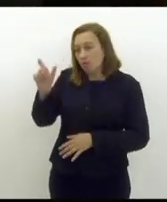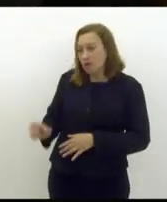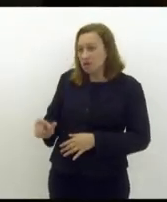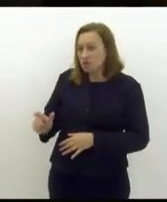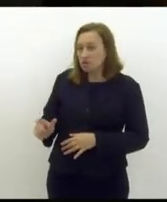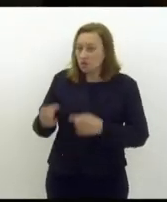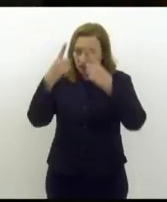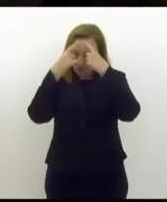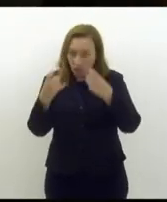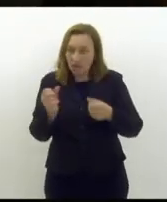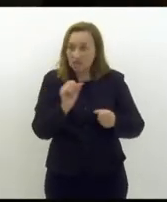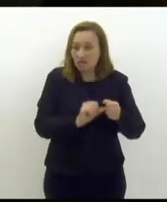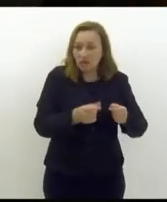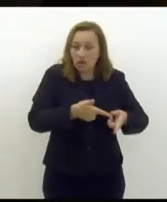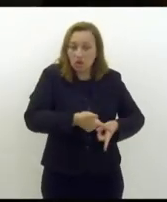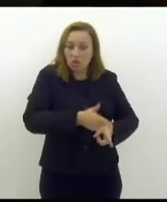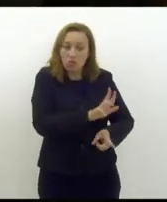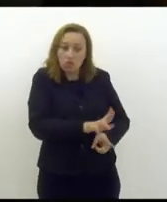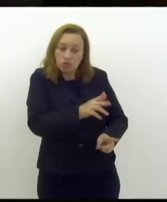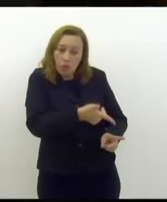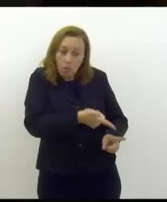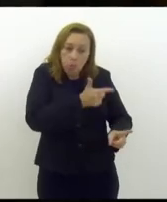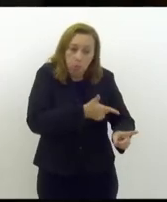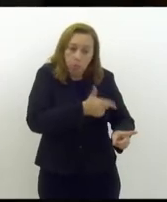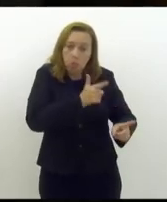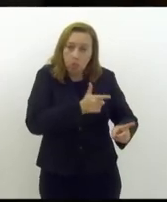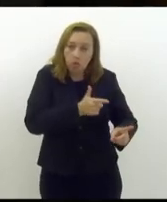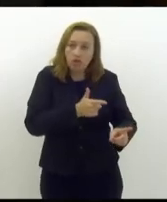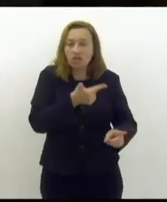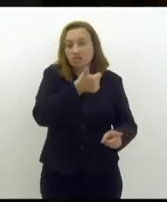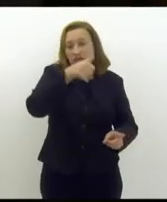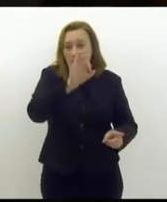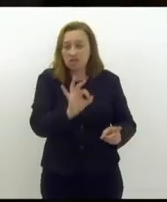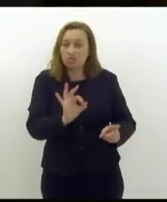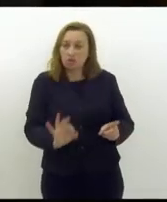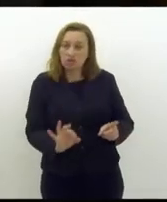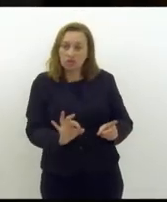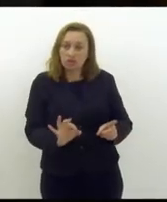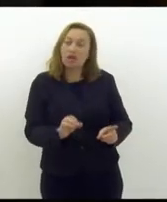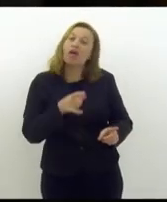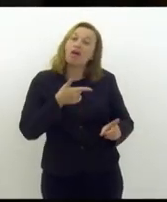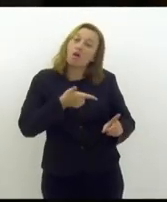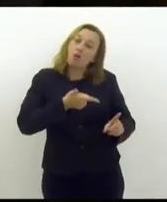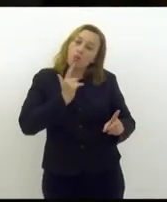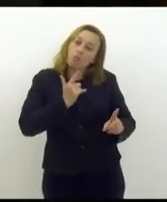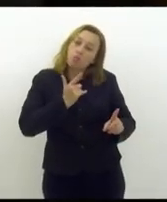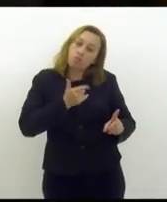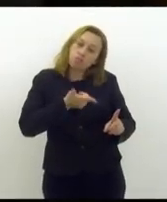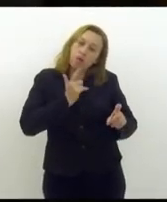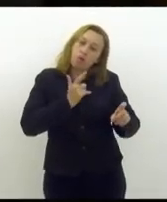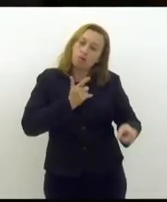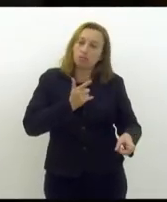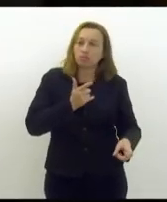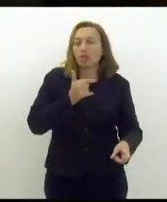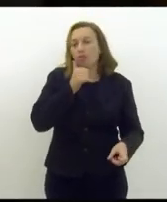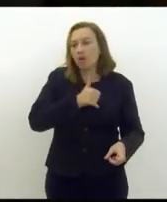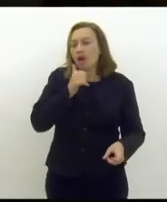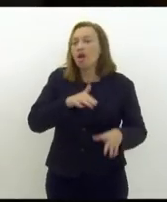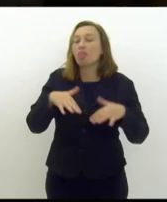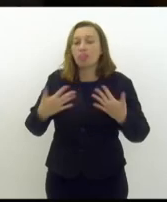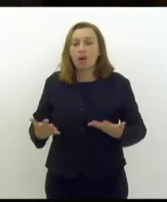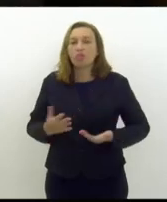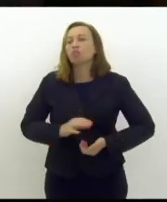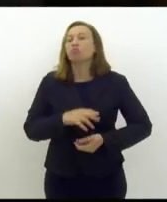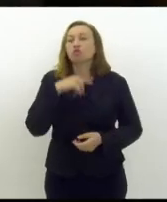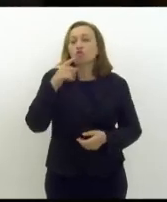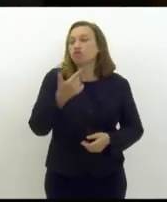que se utiliza dessa arma no final das contas em 25%, é essa arma que vai matar essa mulher então eu não tenho